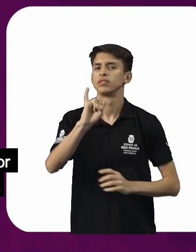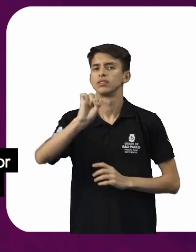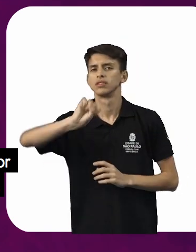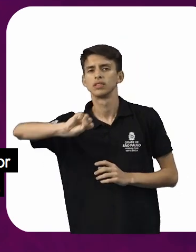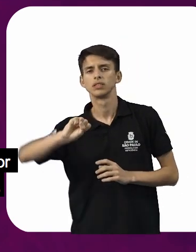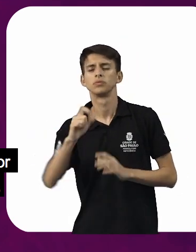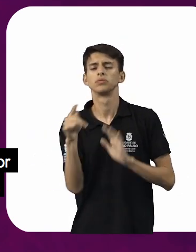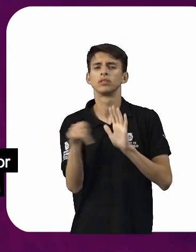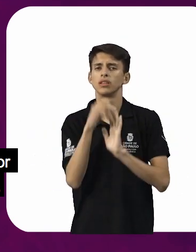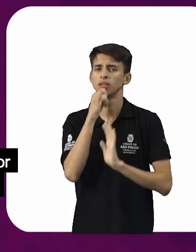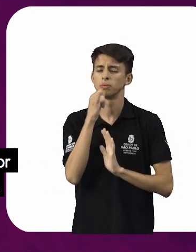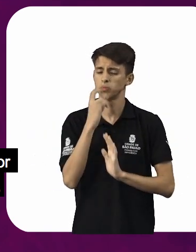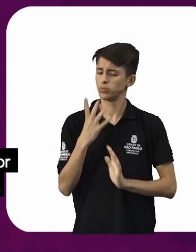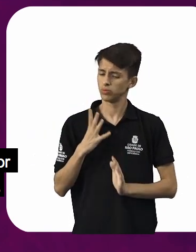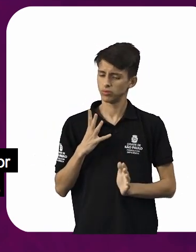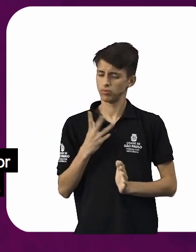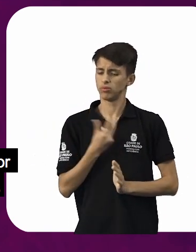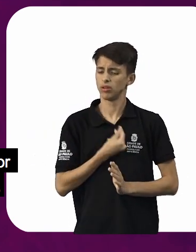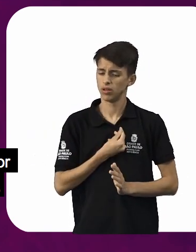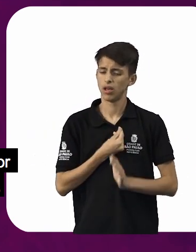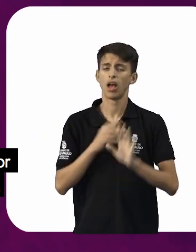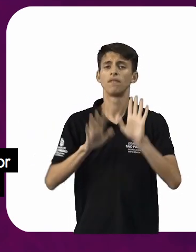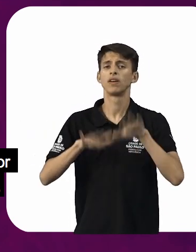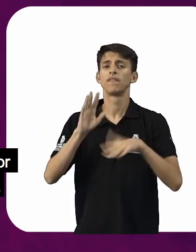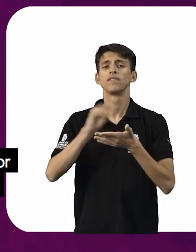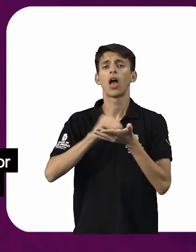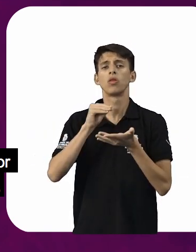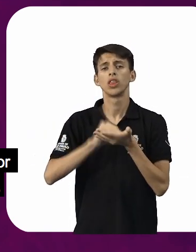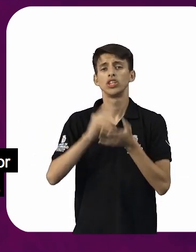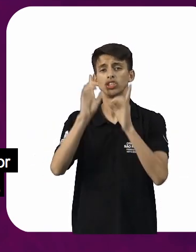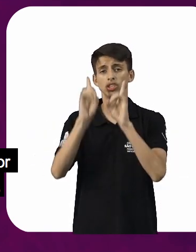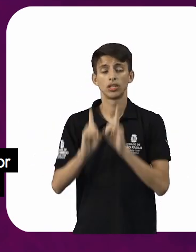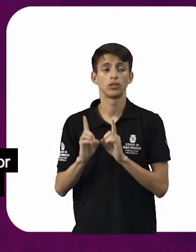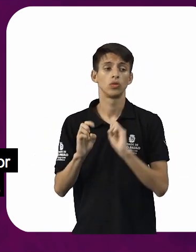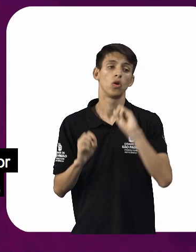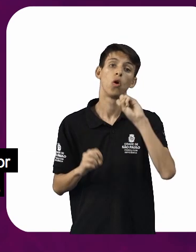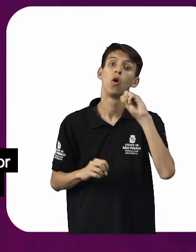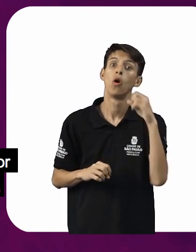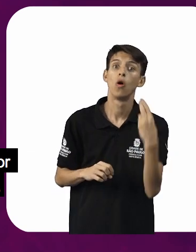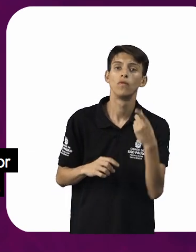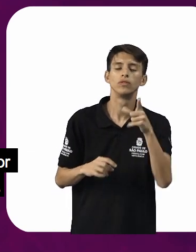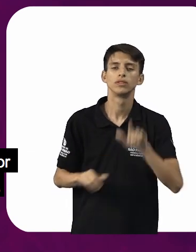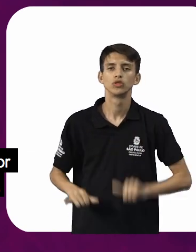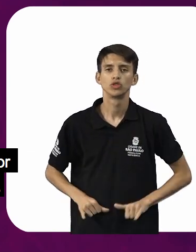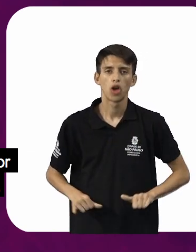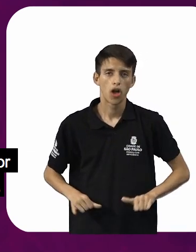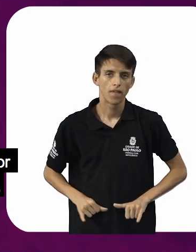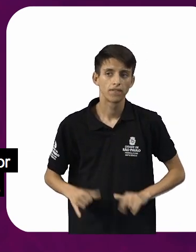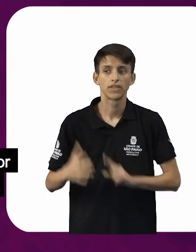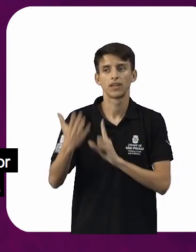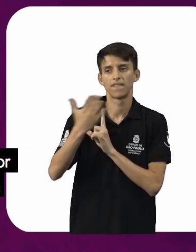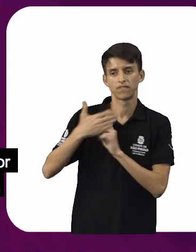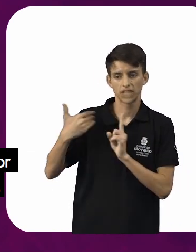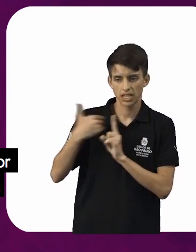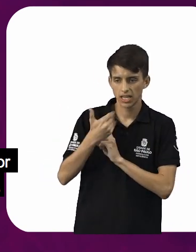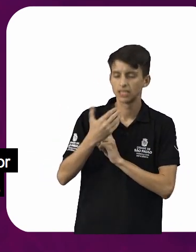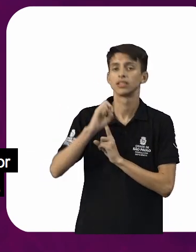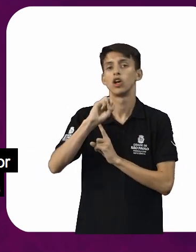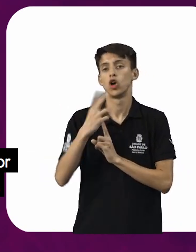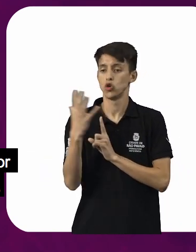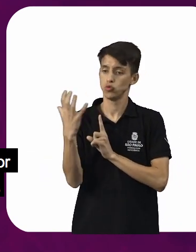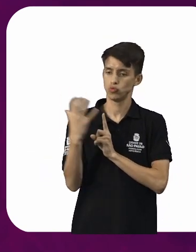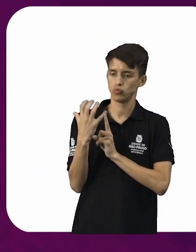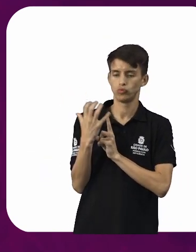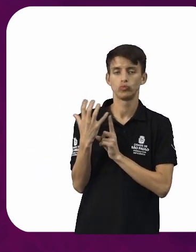pessoa trans e você tem direitos negados por isso, ou você sofre violência física, ou simbólica,